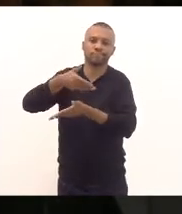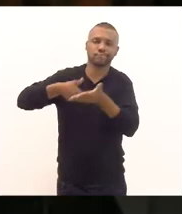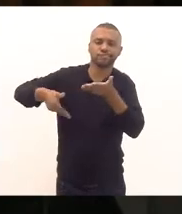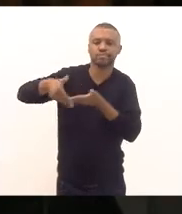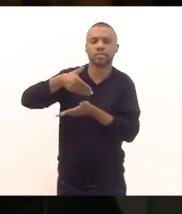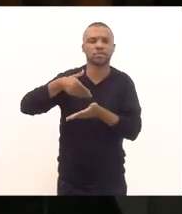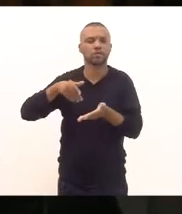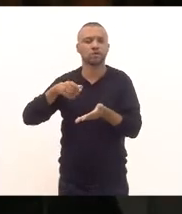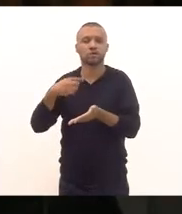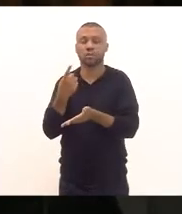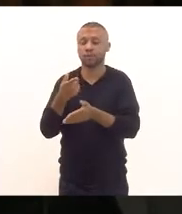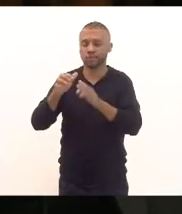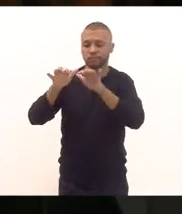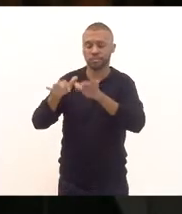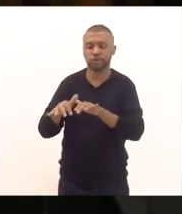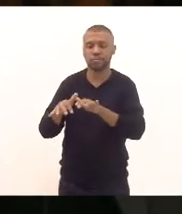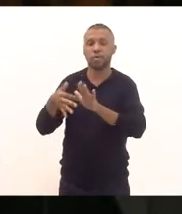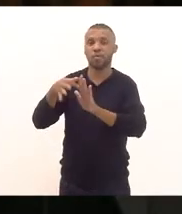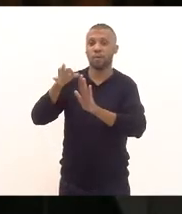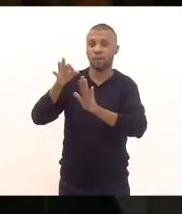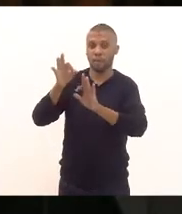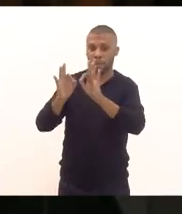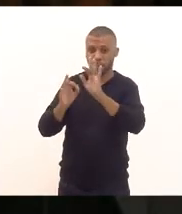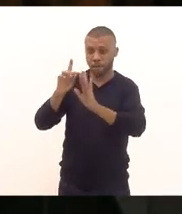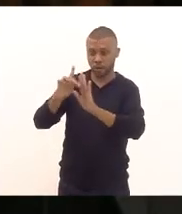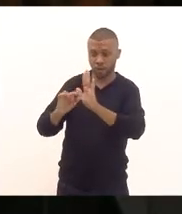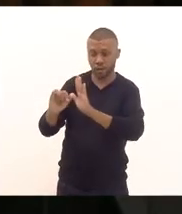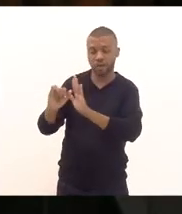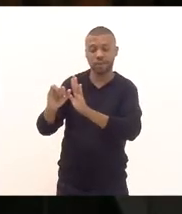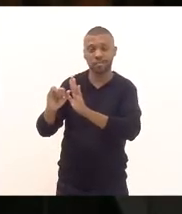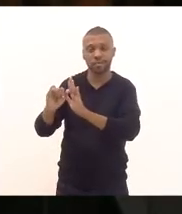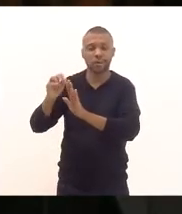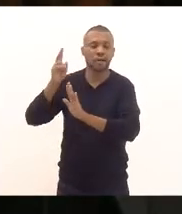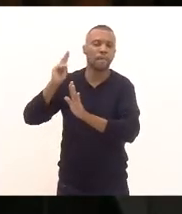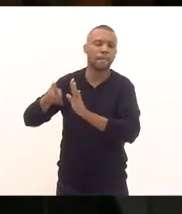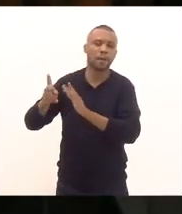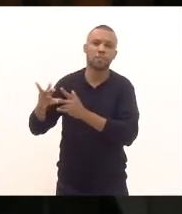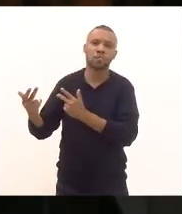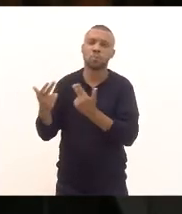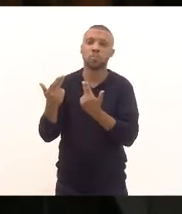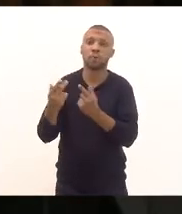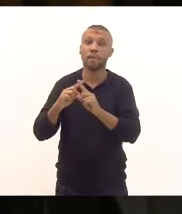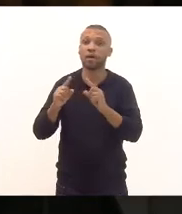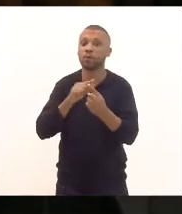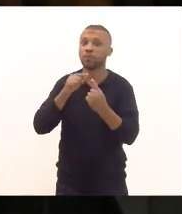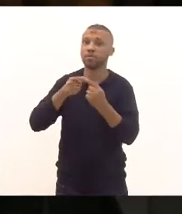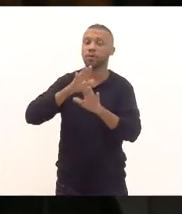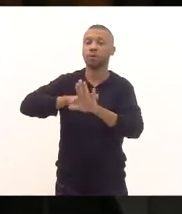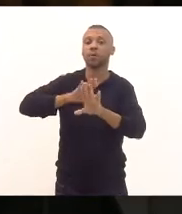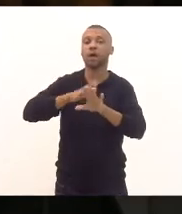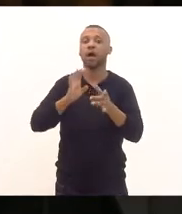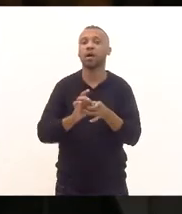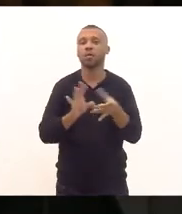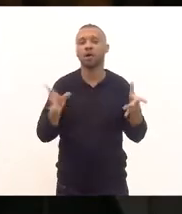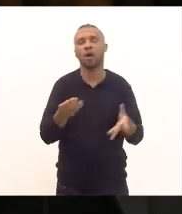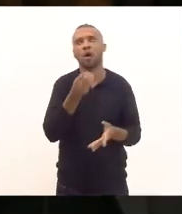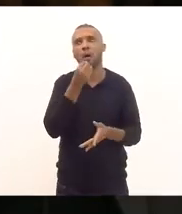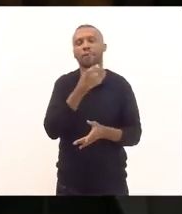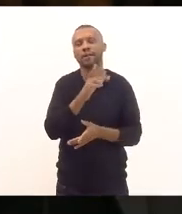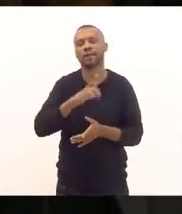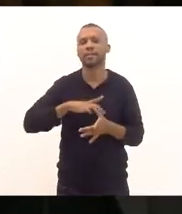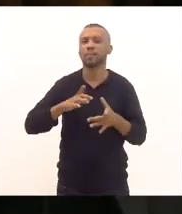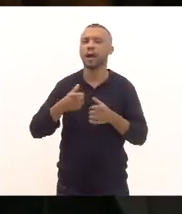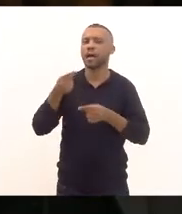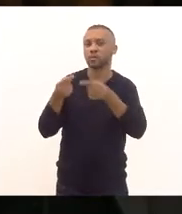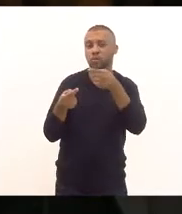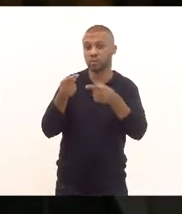fizemos o mesmo projeto sem tirar nem apenas autorizativo E é claro que isso vai abrir uma discussão se esse